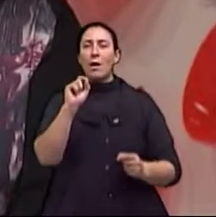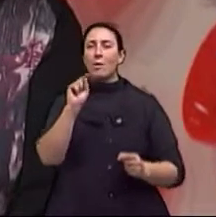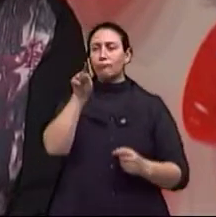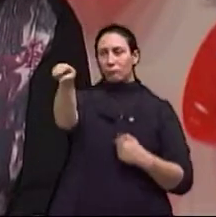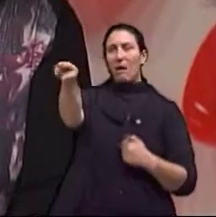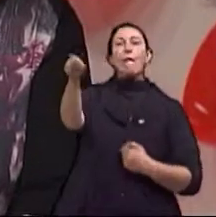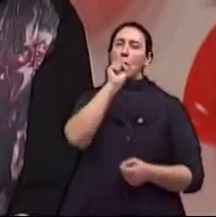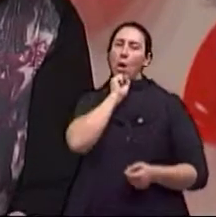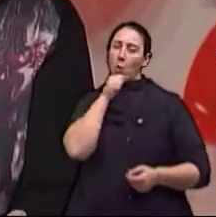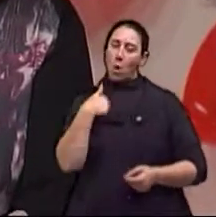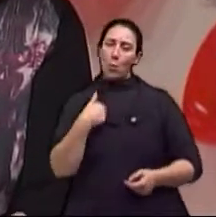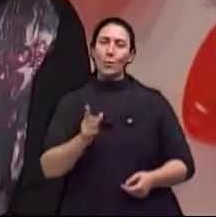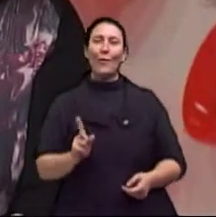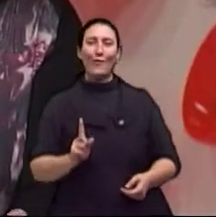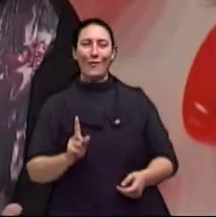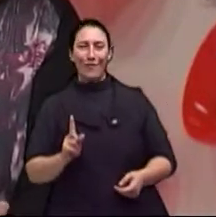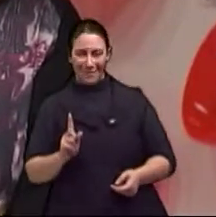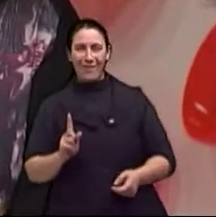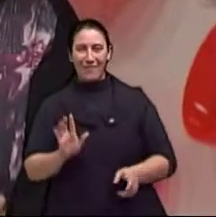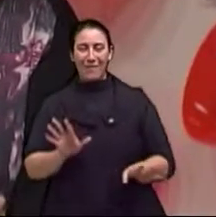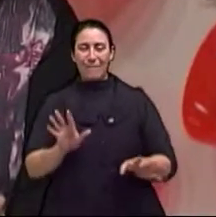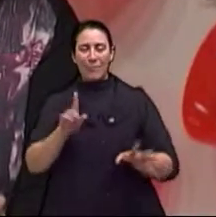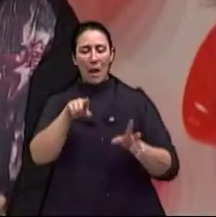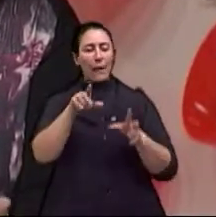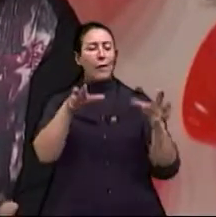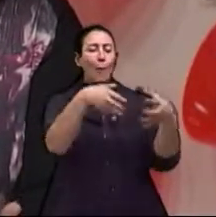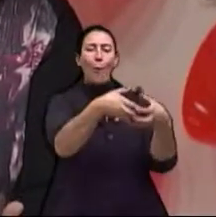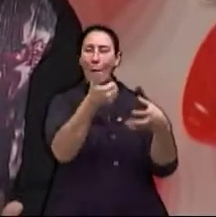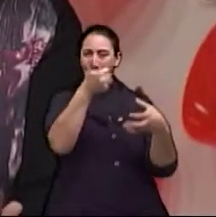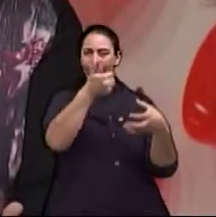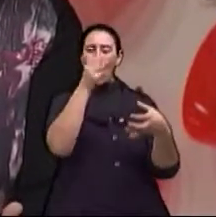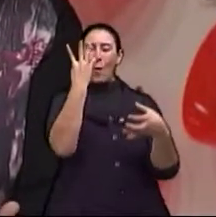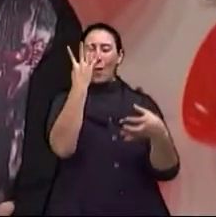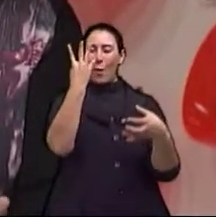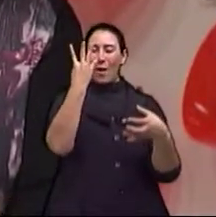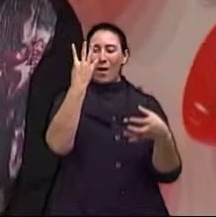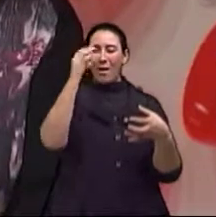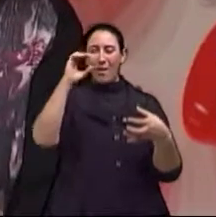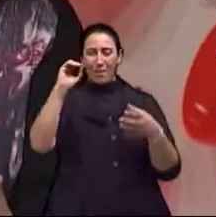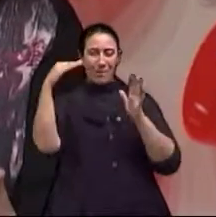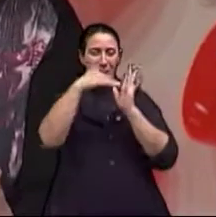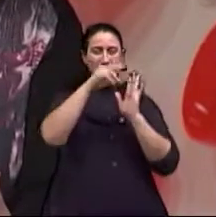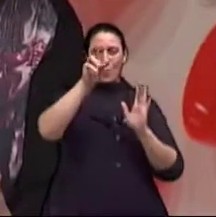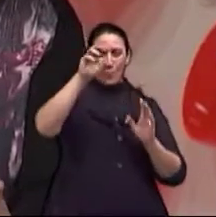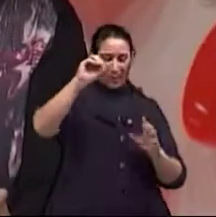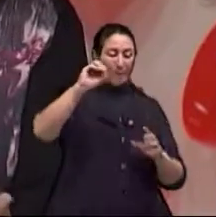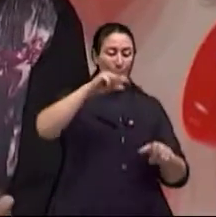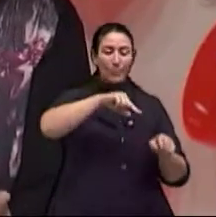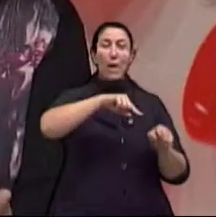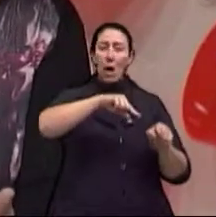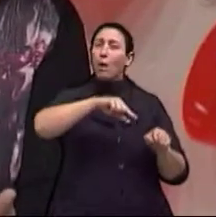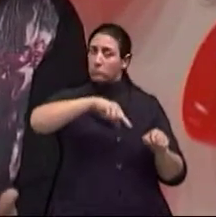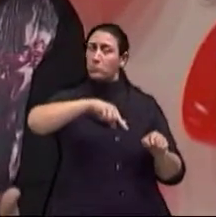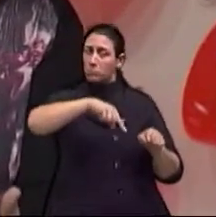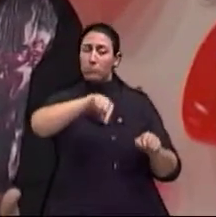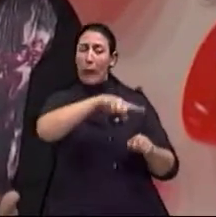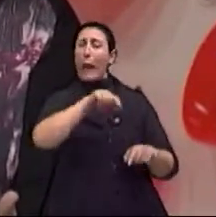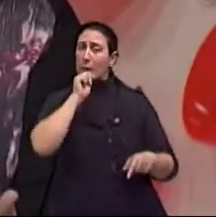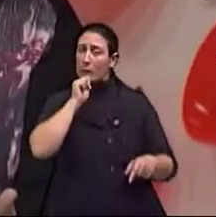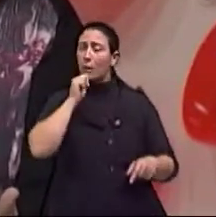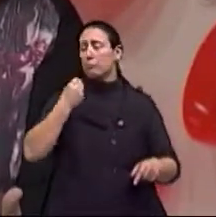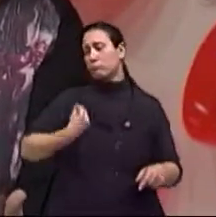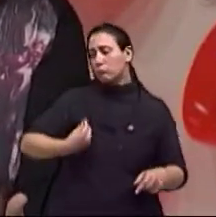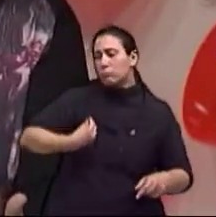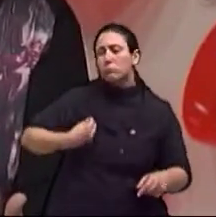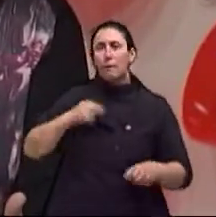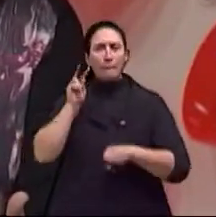por exemplo que na faixa no primeiro grupo que vai dos 40 a 59 anos eles estão ainda na fase anterior que eles estão ainda criando filhos